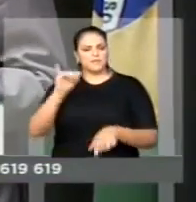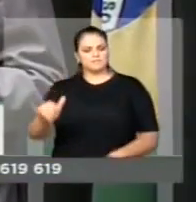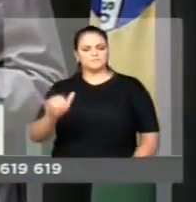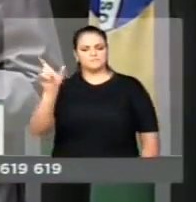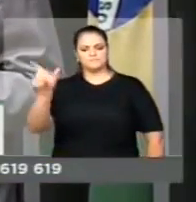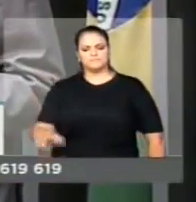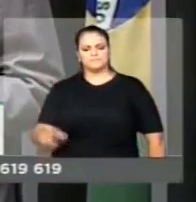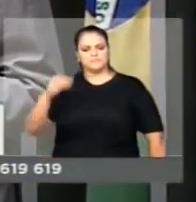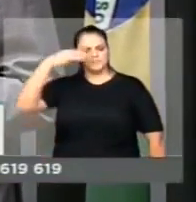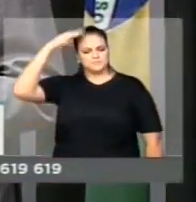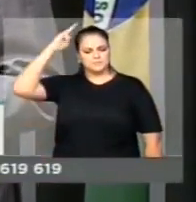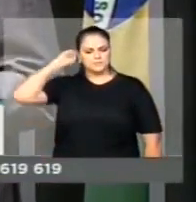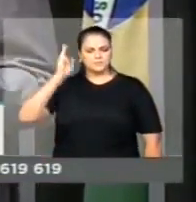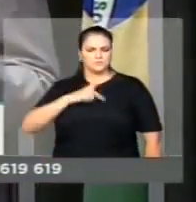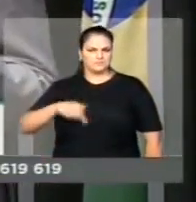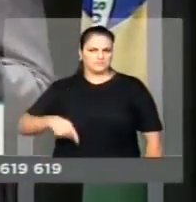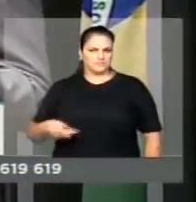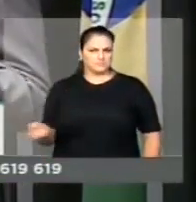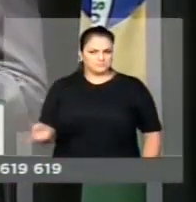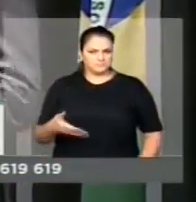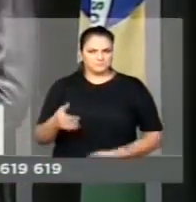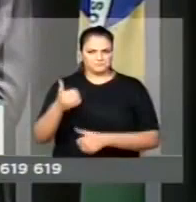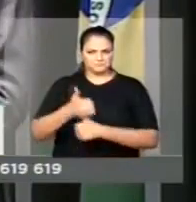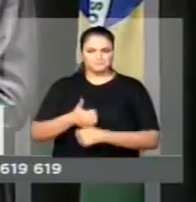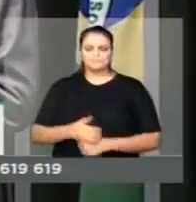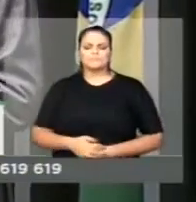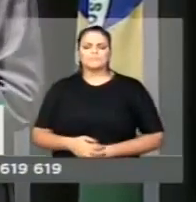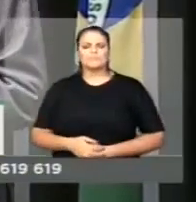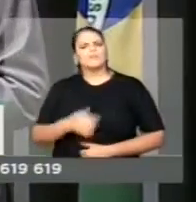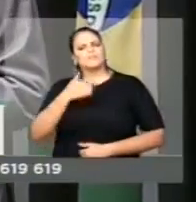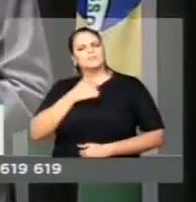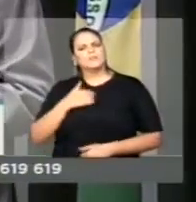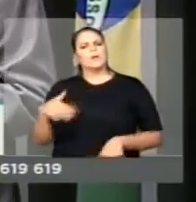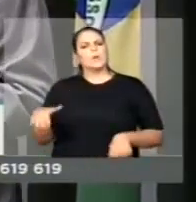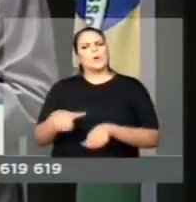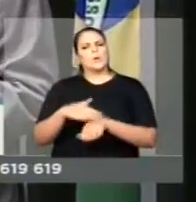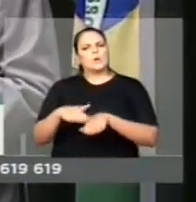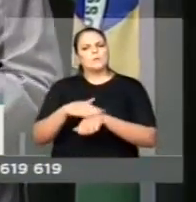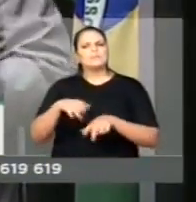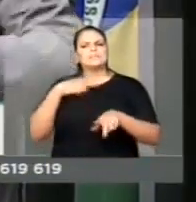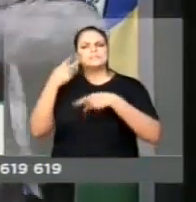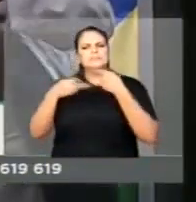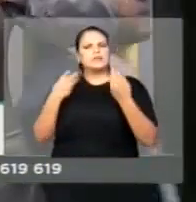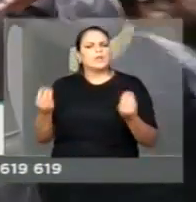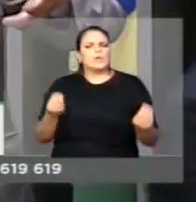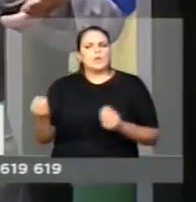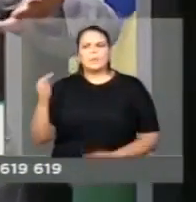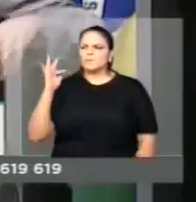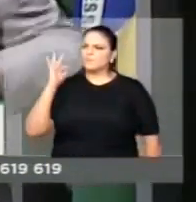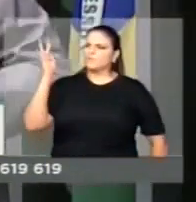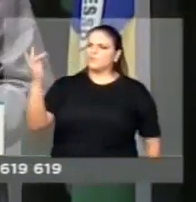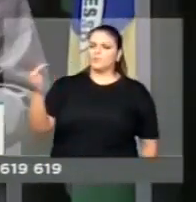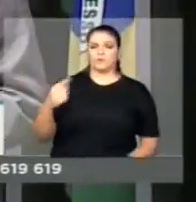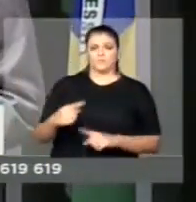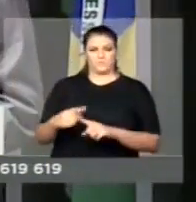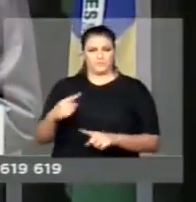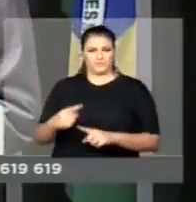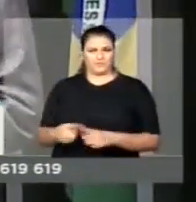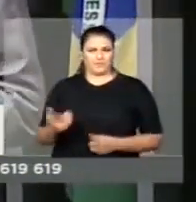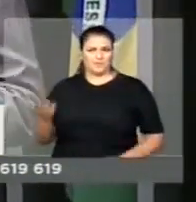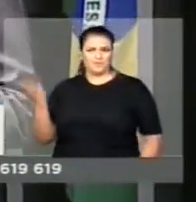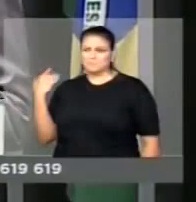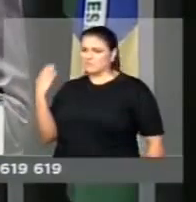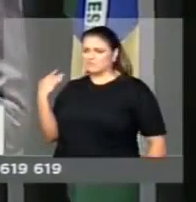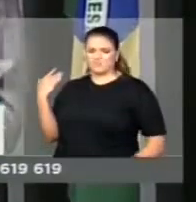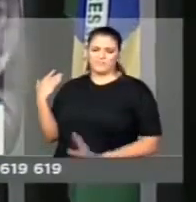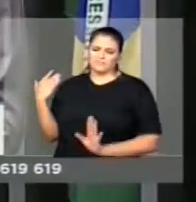para conversar, para falar sobre o futuro. O passado não